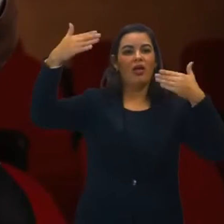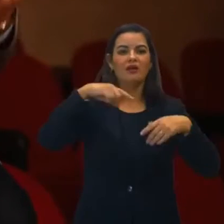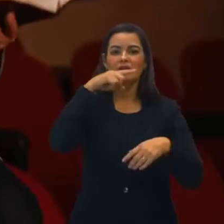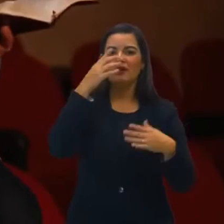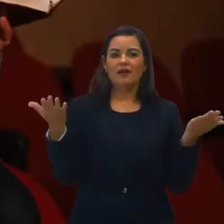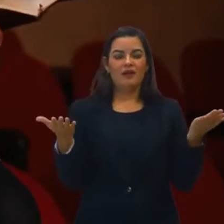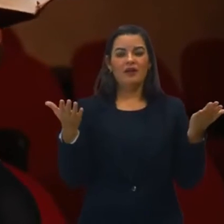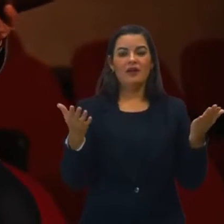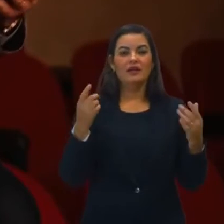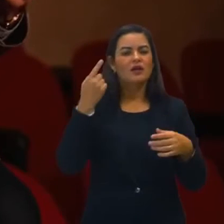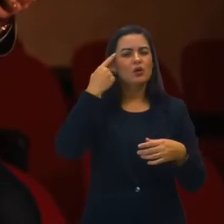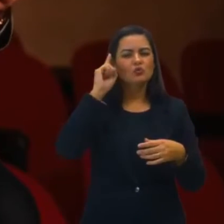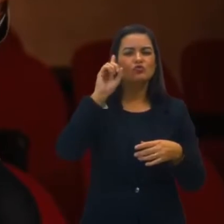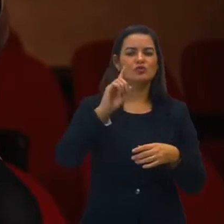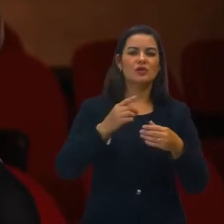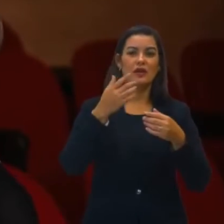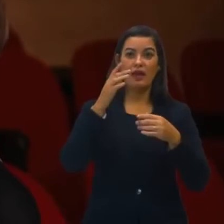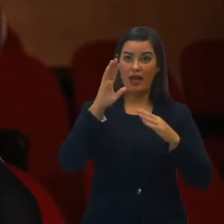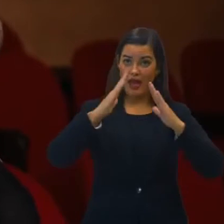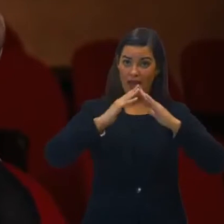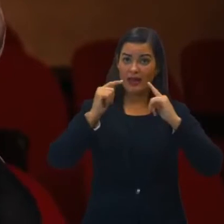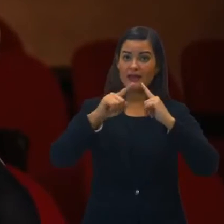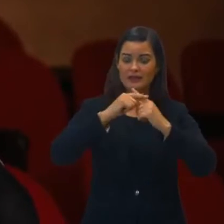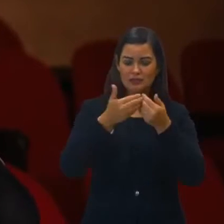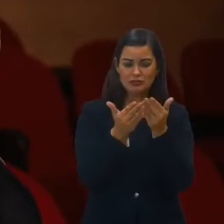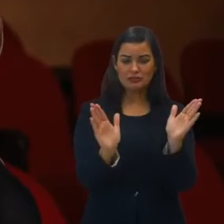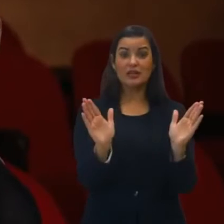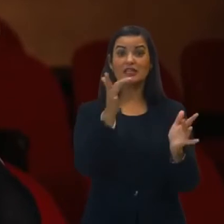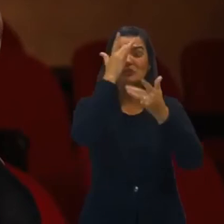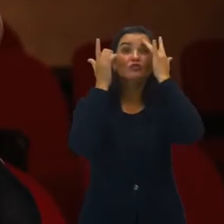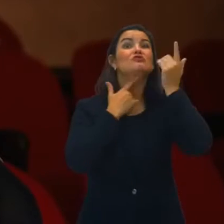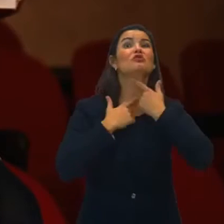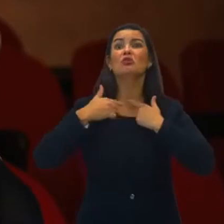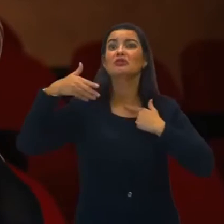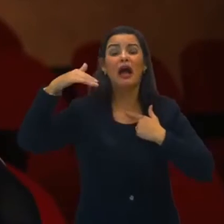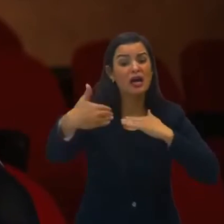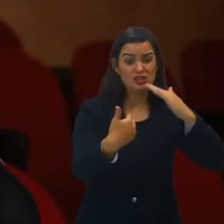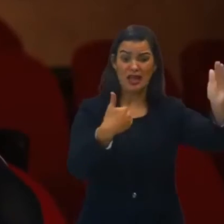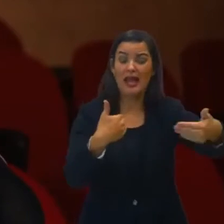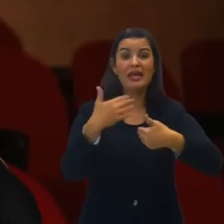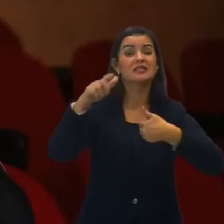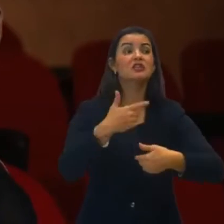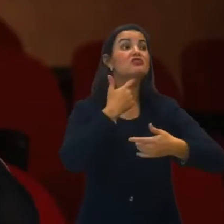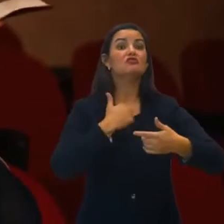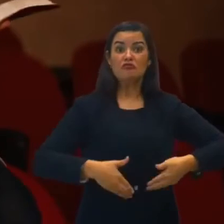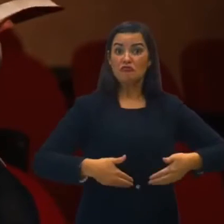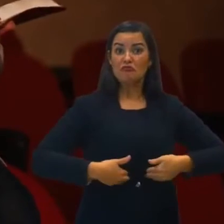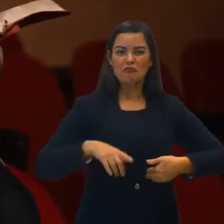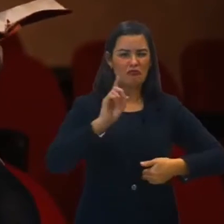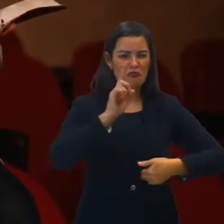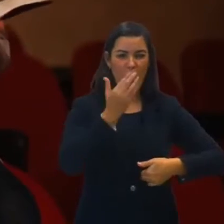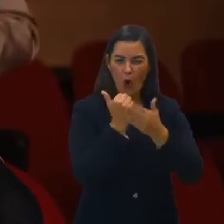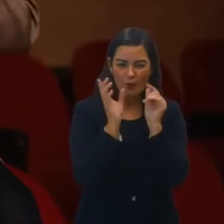igrejas abrirem as suas portas, as pessoas estarão famintas e sedentas para entrar, porque elas estão com fome, não de pão, mas com fome da